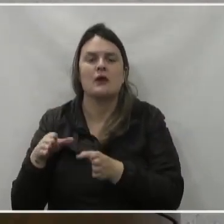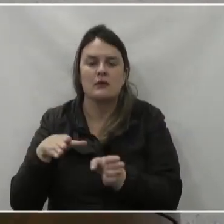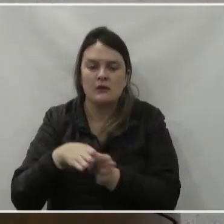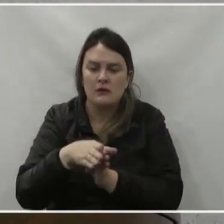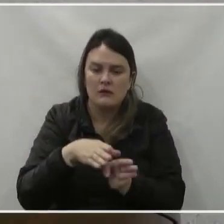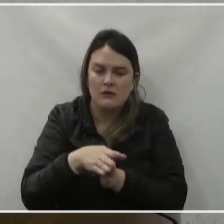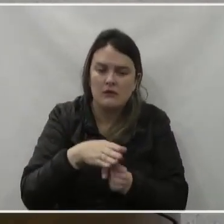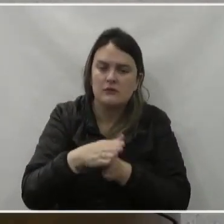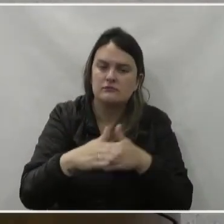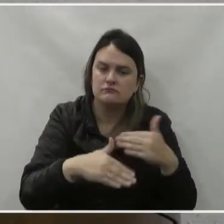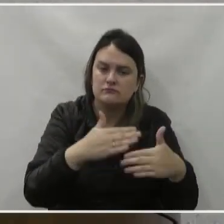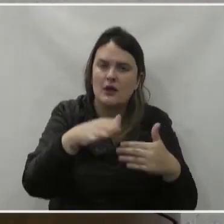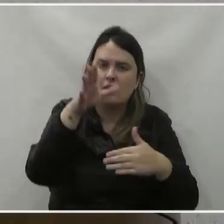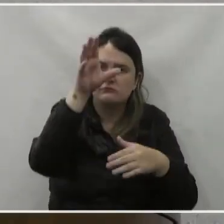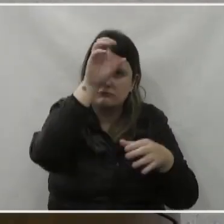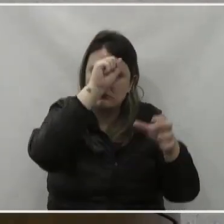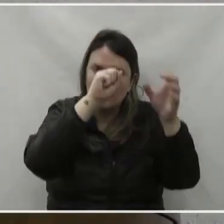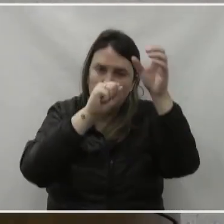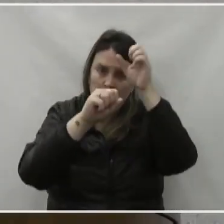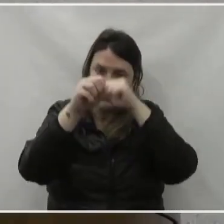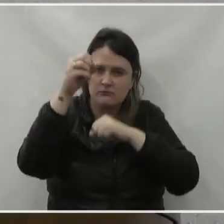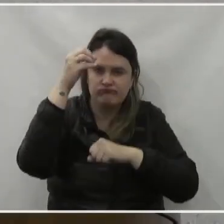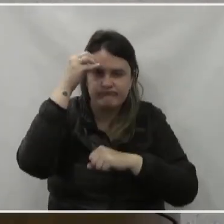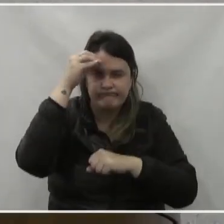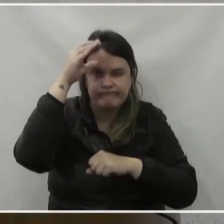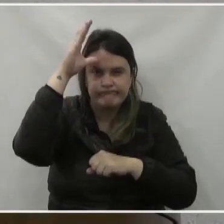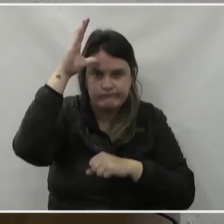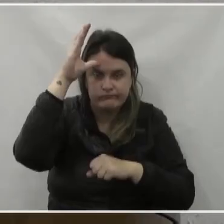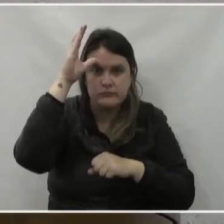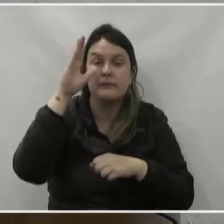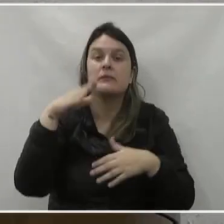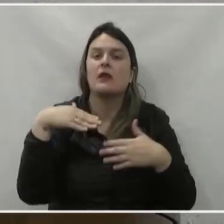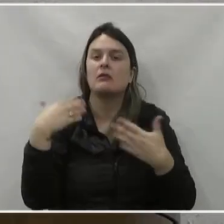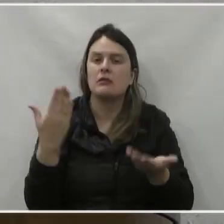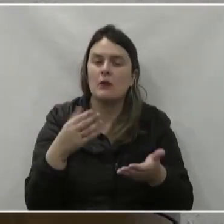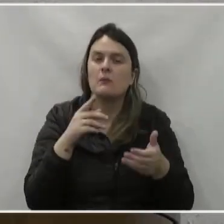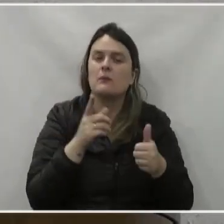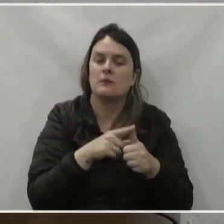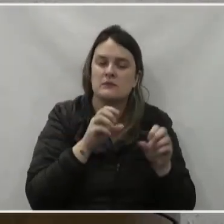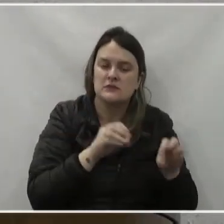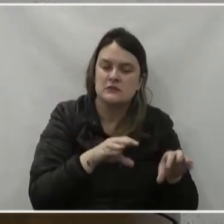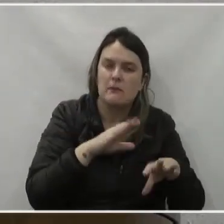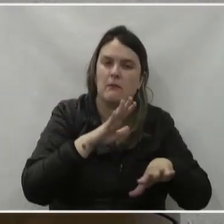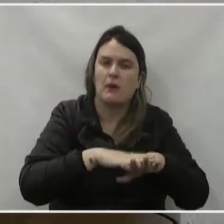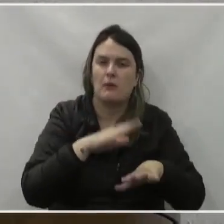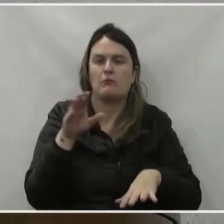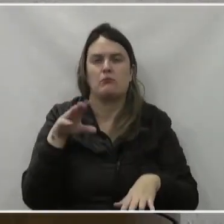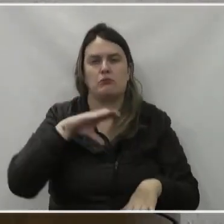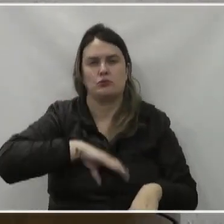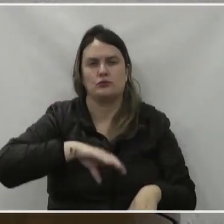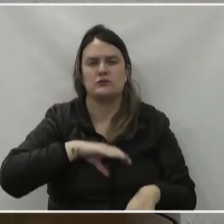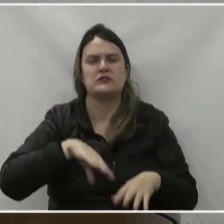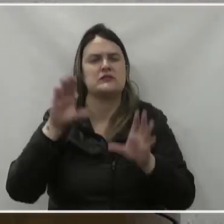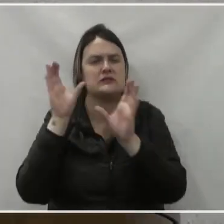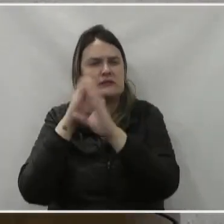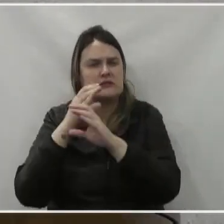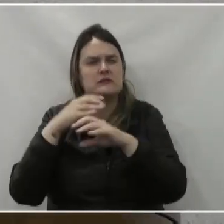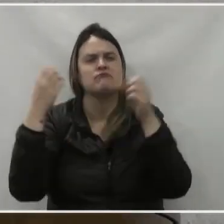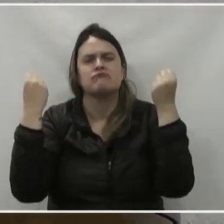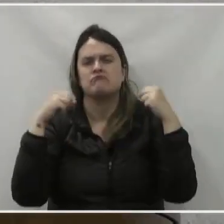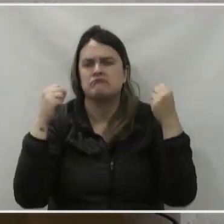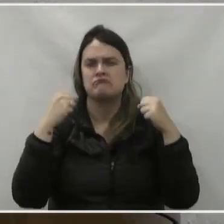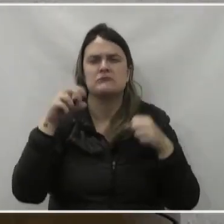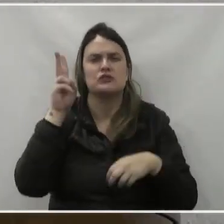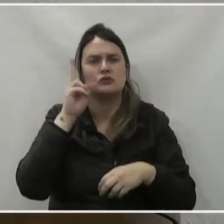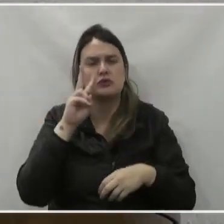aluno no processo de aquisição de reconhecimento. Então, vamos ensinar a matemática, o português, as ciências, a educação física,